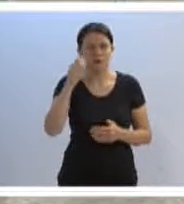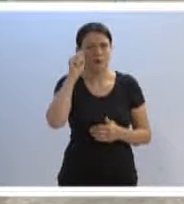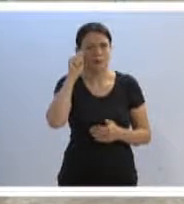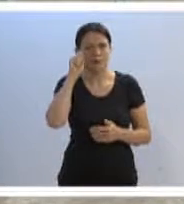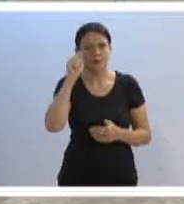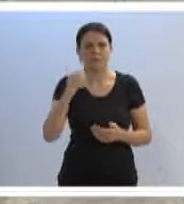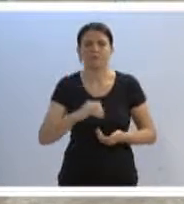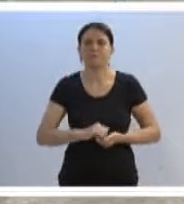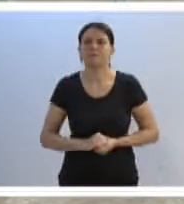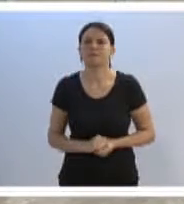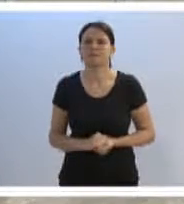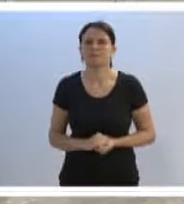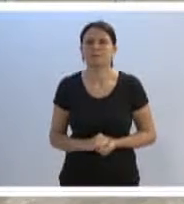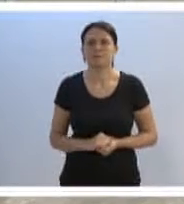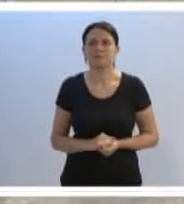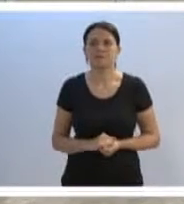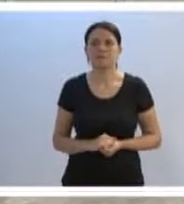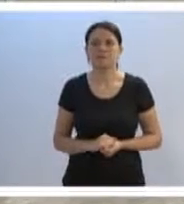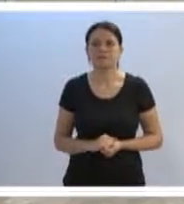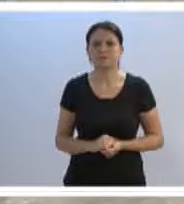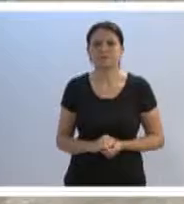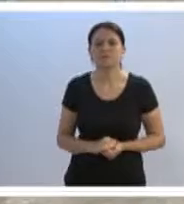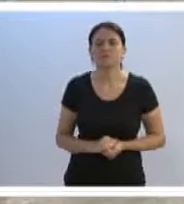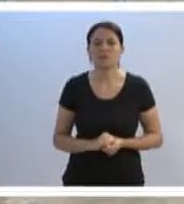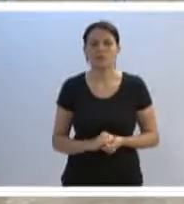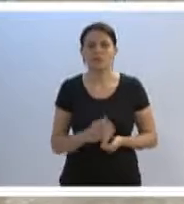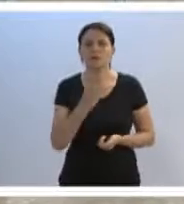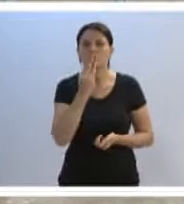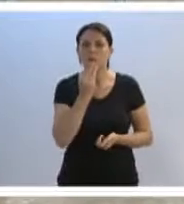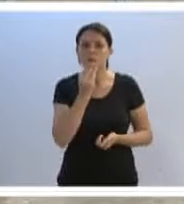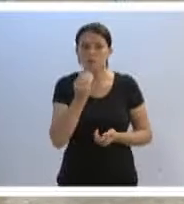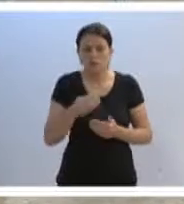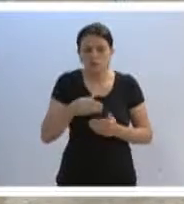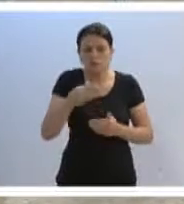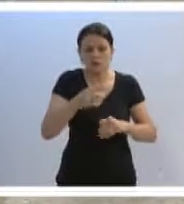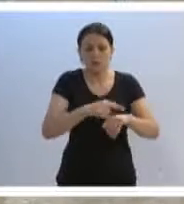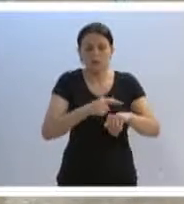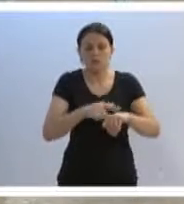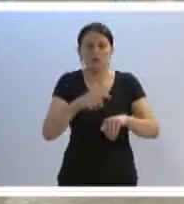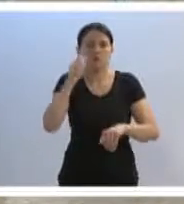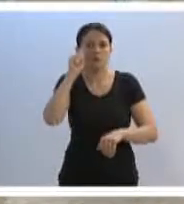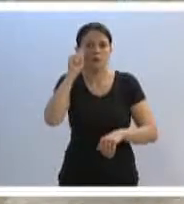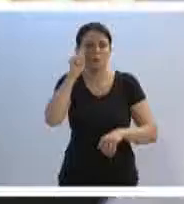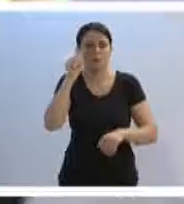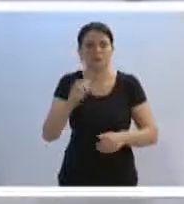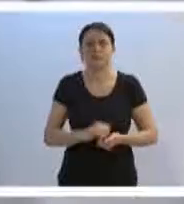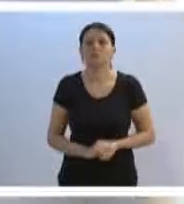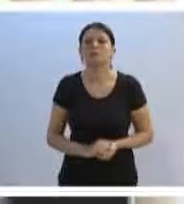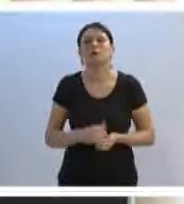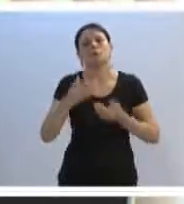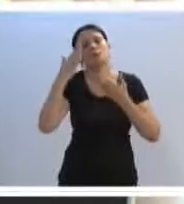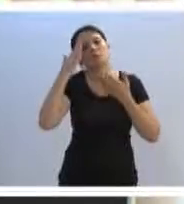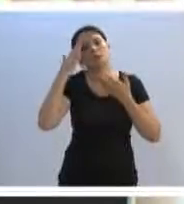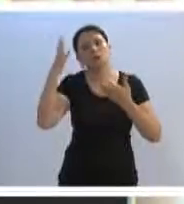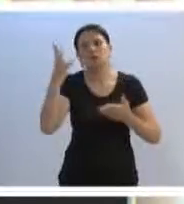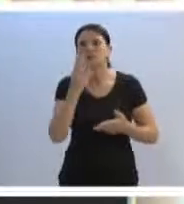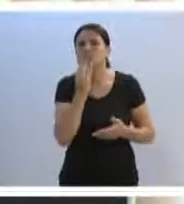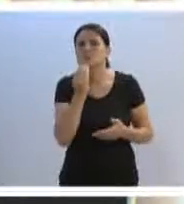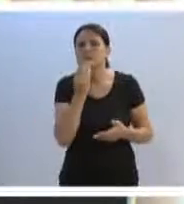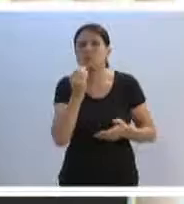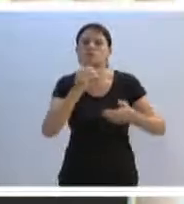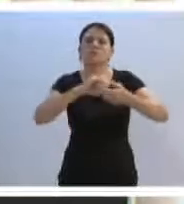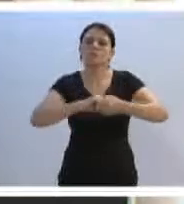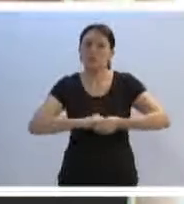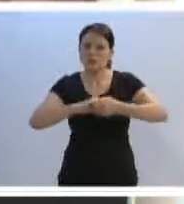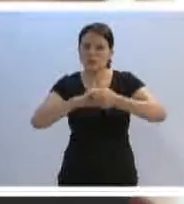Vamos ouvir, então, com autorização do vereador Bruno Cunha, em a parte, vereador Almir Vieira. Obrigado, vereador Bruno Cunha, e parabéns pela